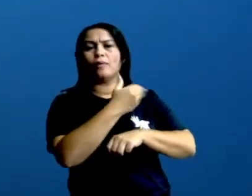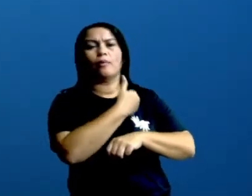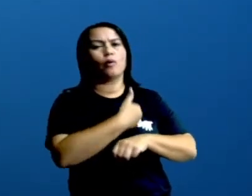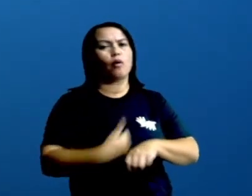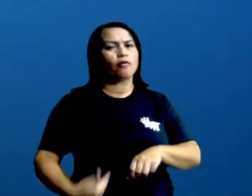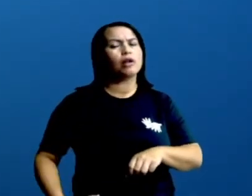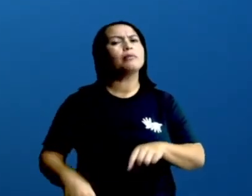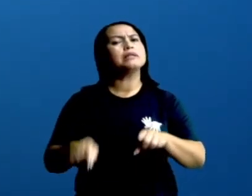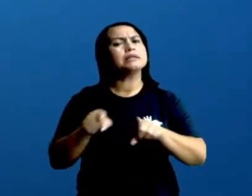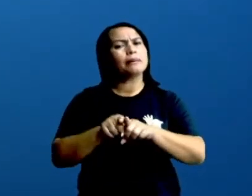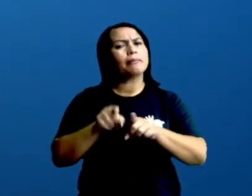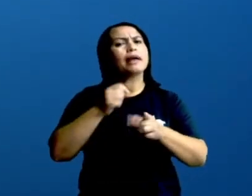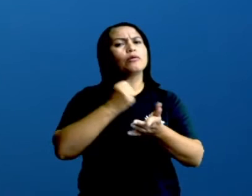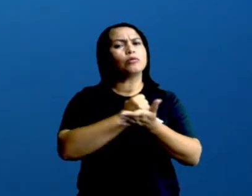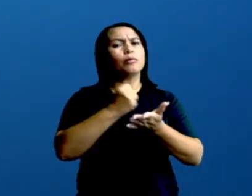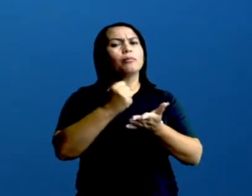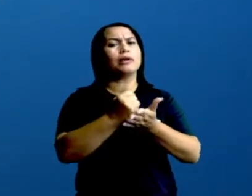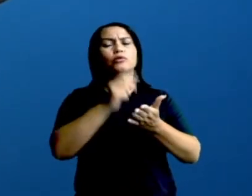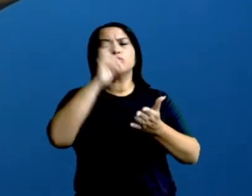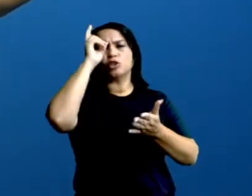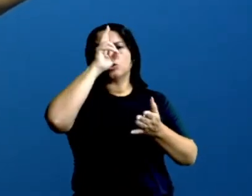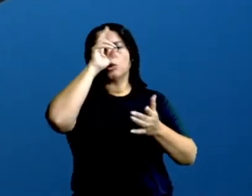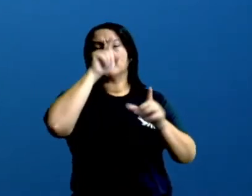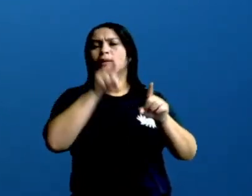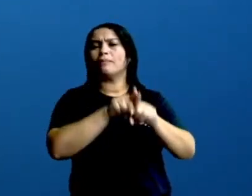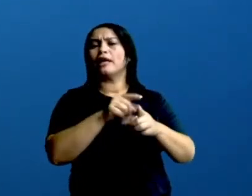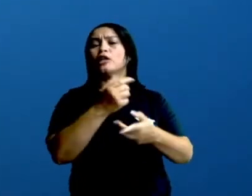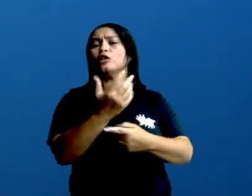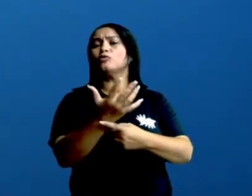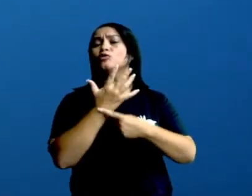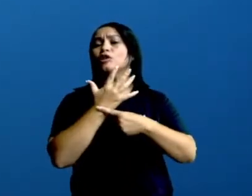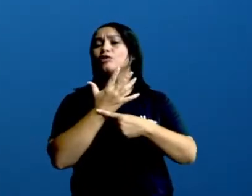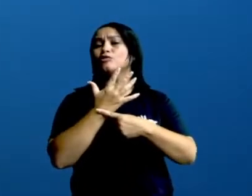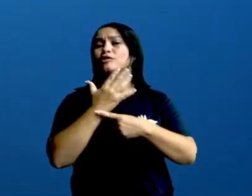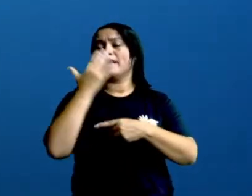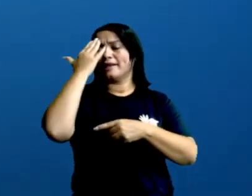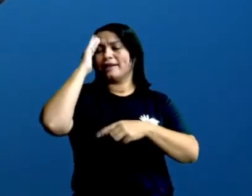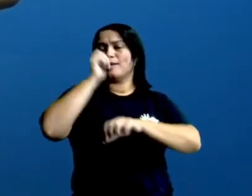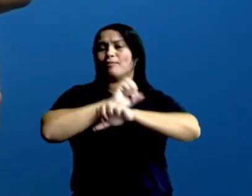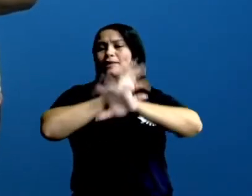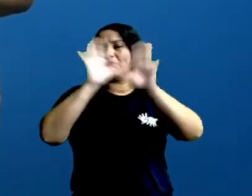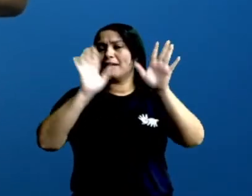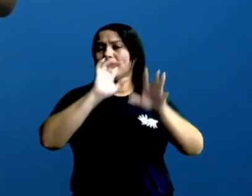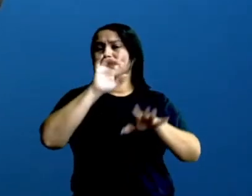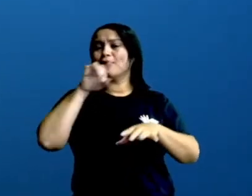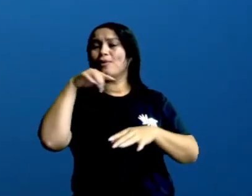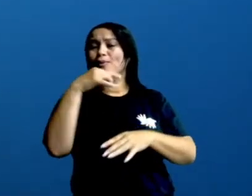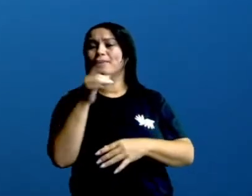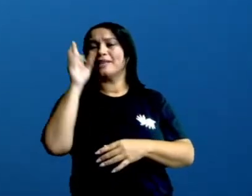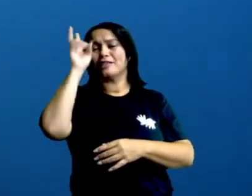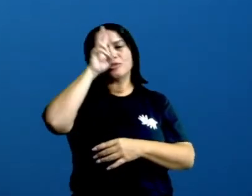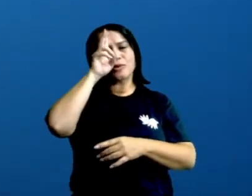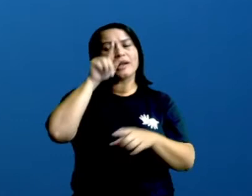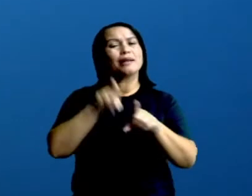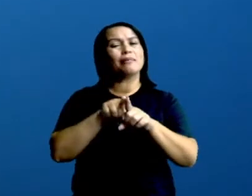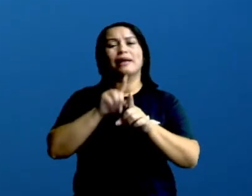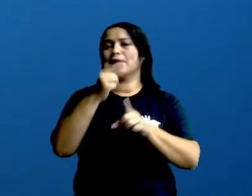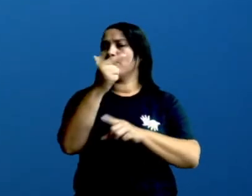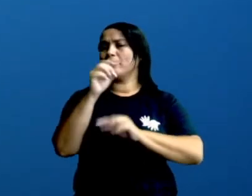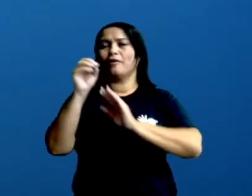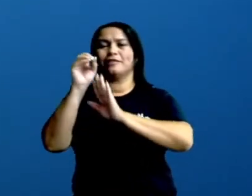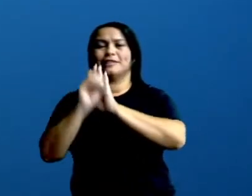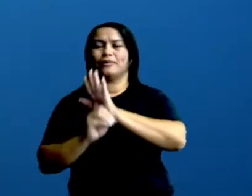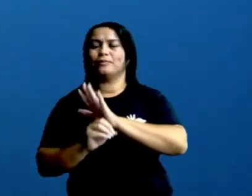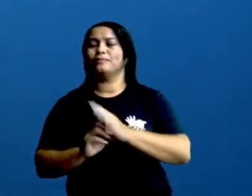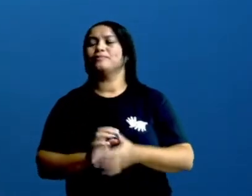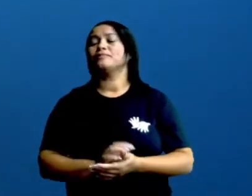documentos históricos também, que podem nos ajudar a entender o outro lado da história, tá certo? O lado não oficial da